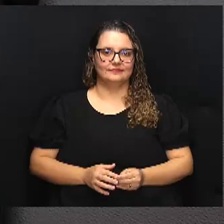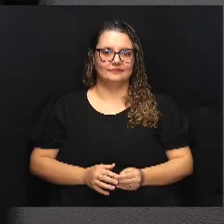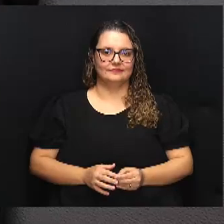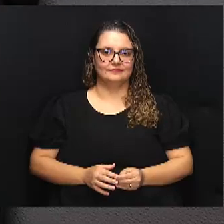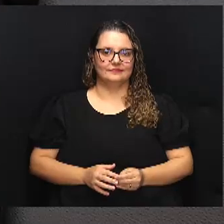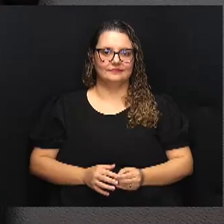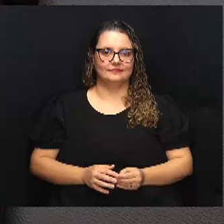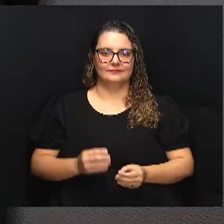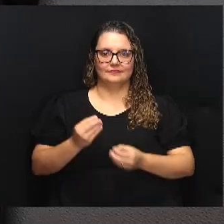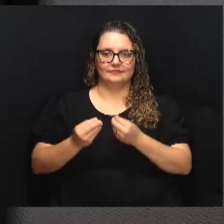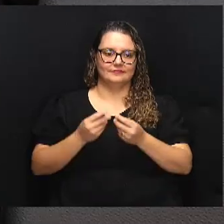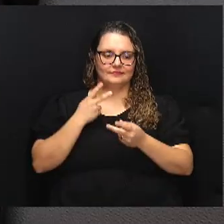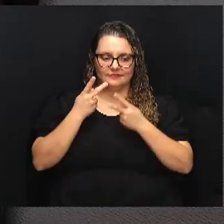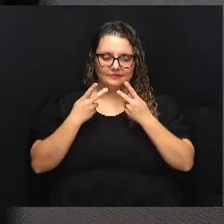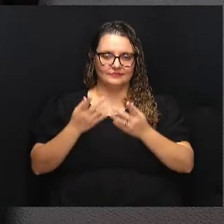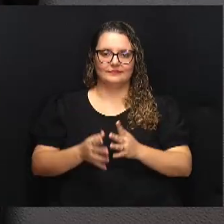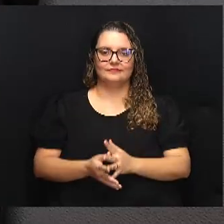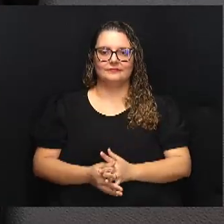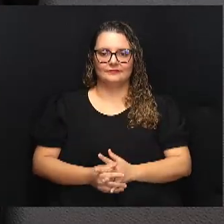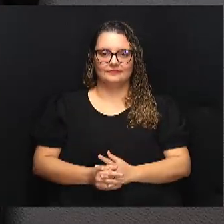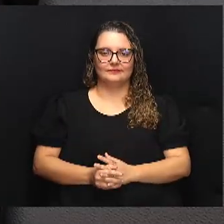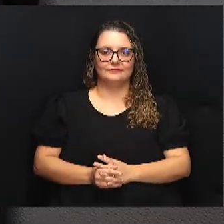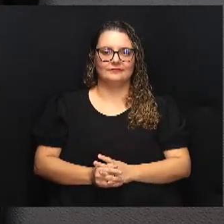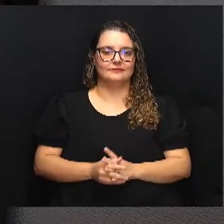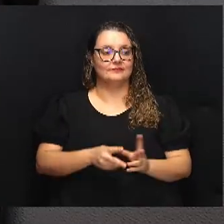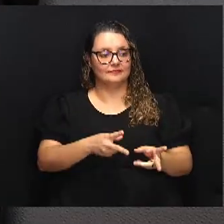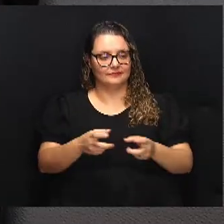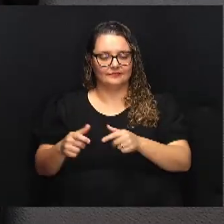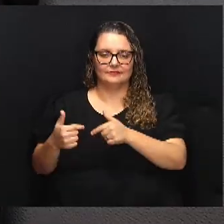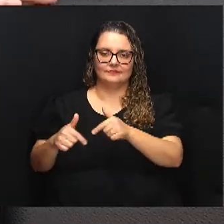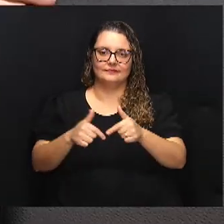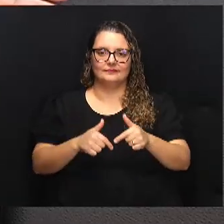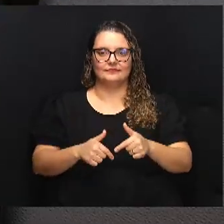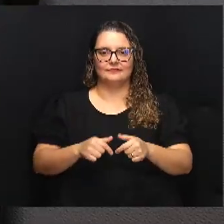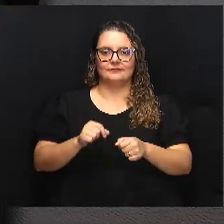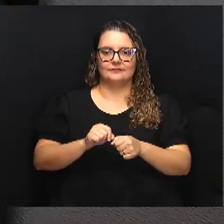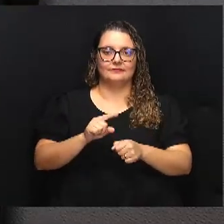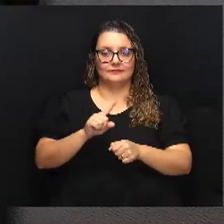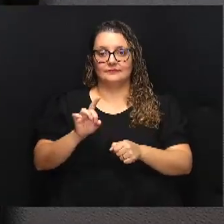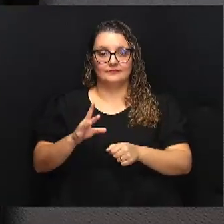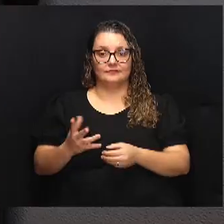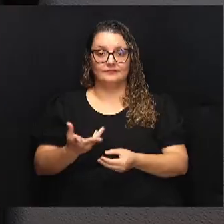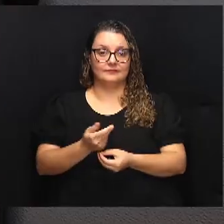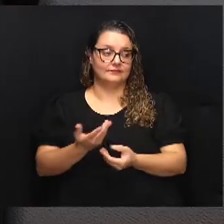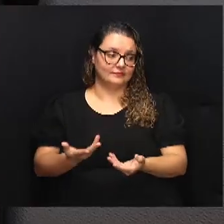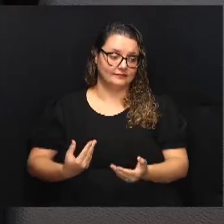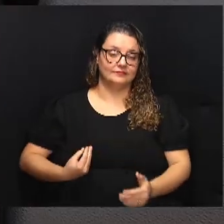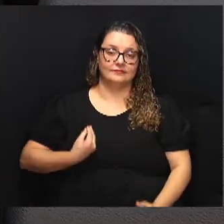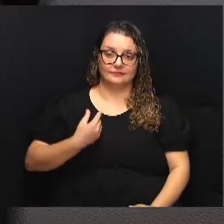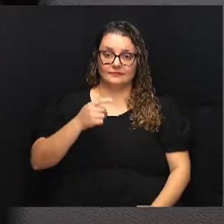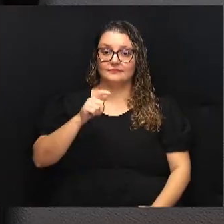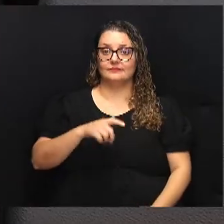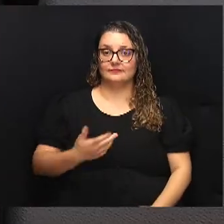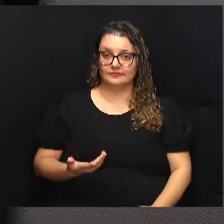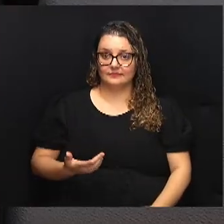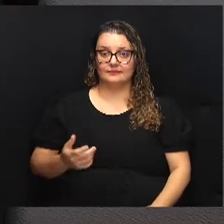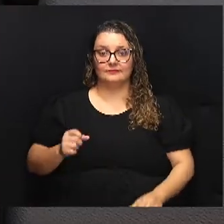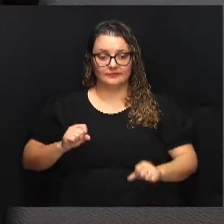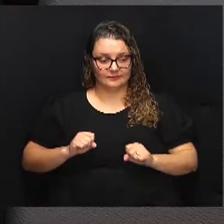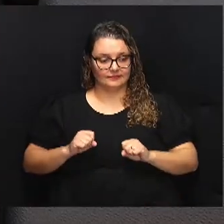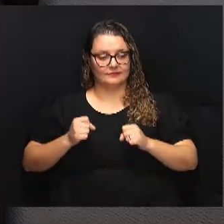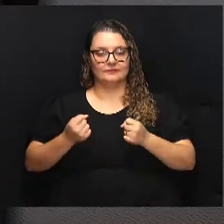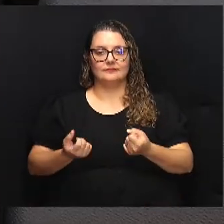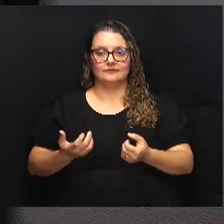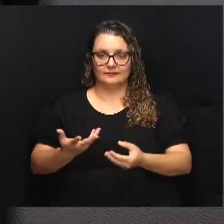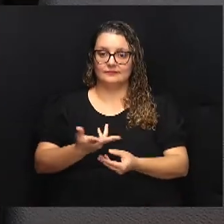como é que eu digo assim, reconhecer o trabalho que faz. Não é só o trabalho artístico, mas da vida da pessoa. A pessoa se dedicou